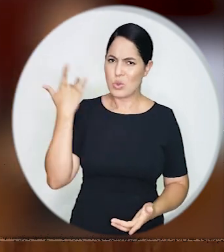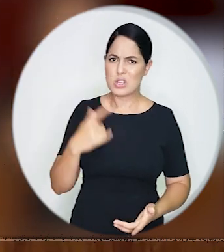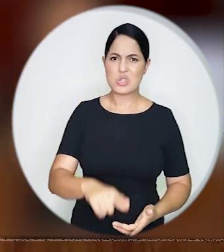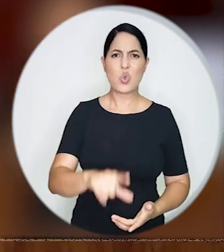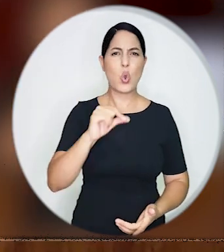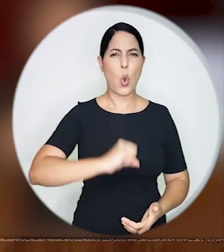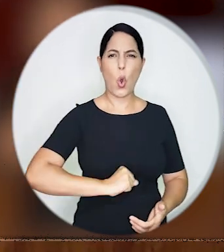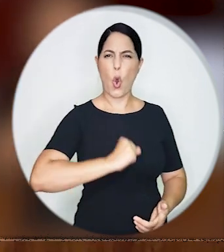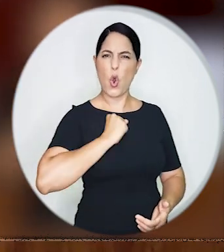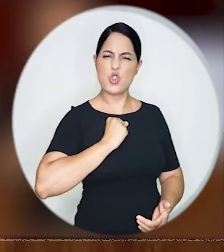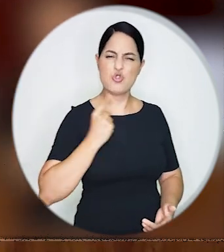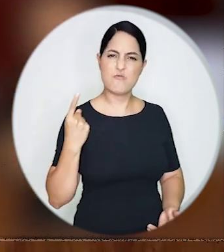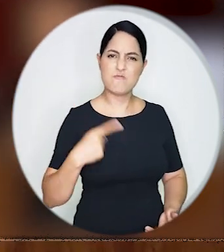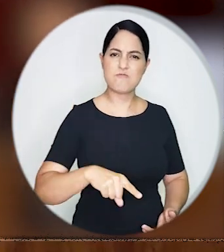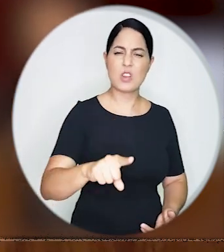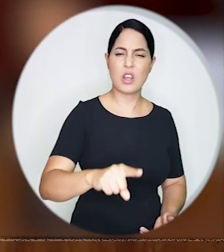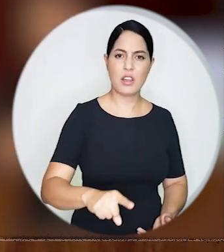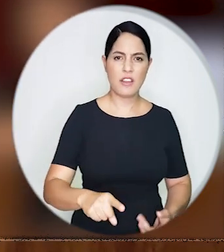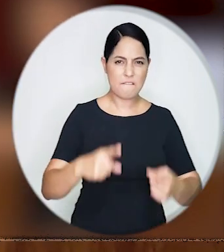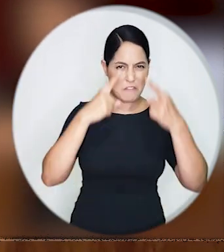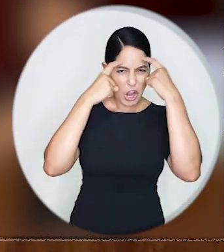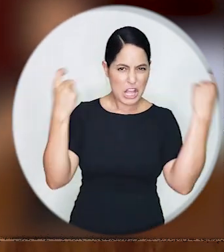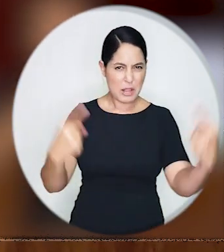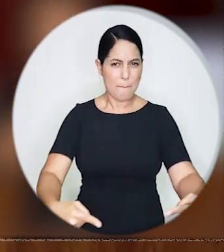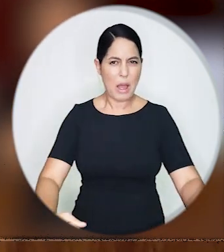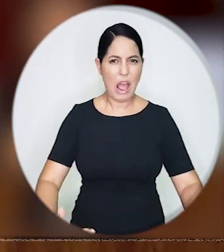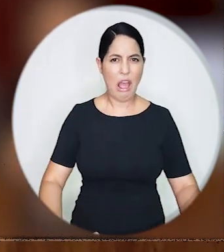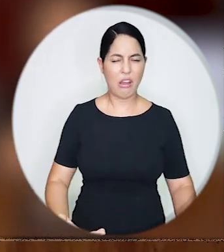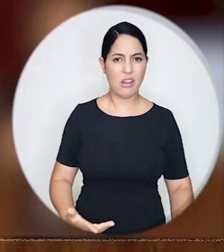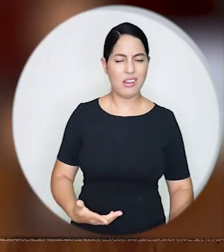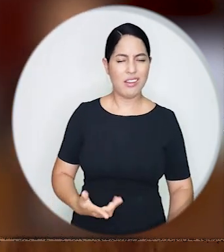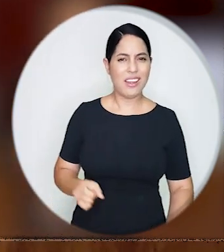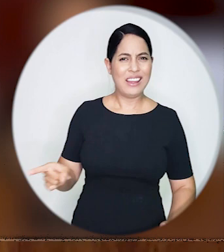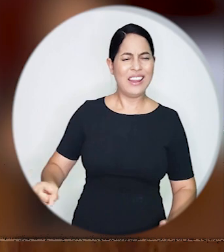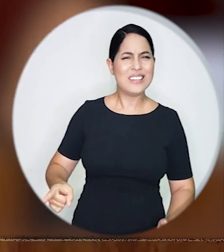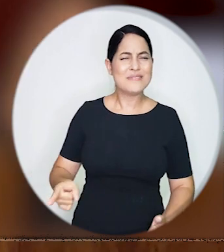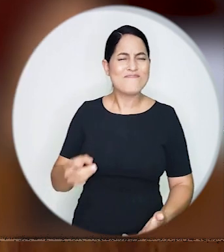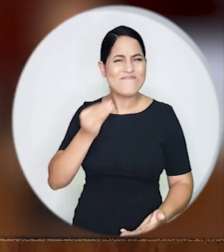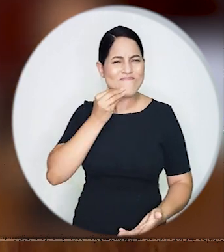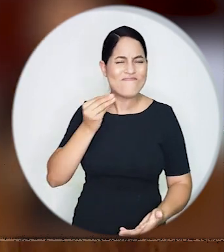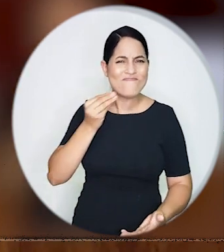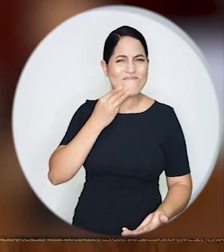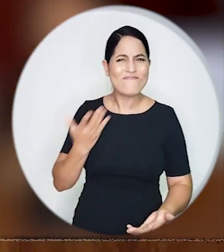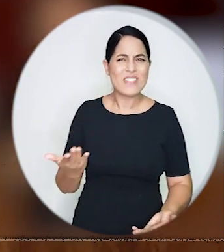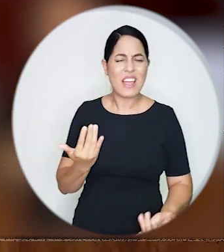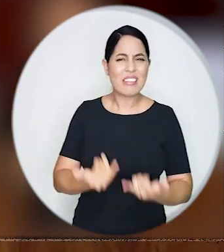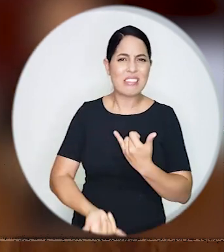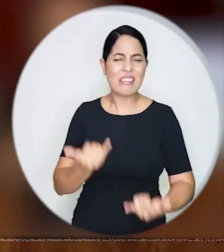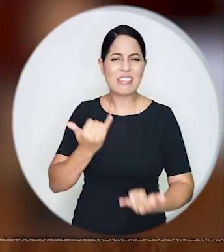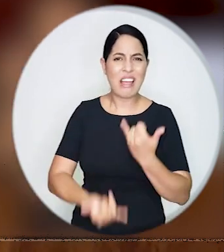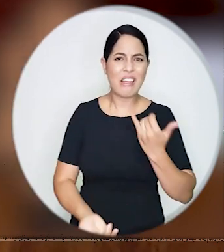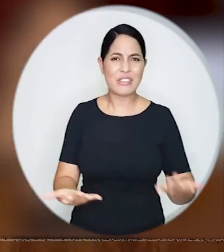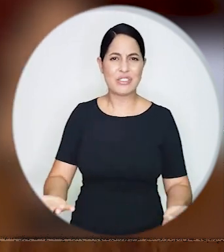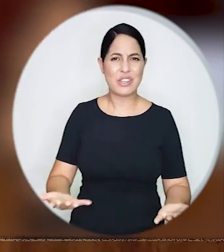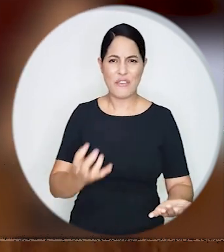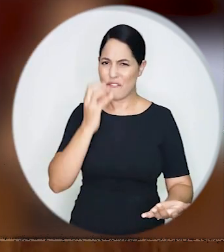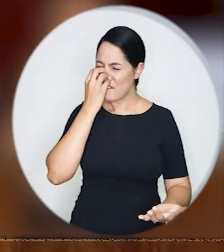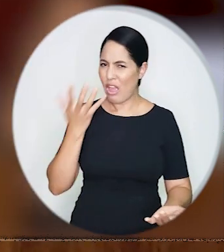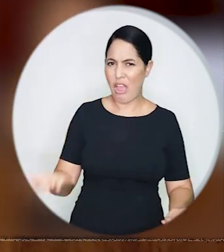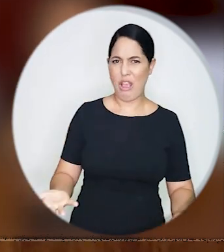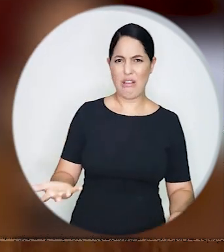democracia, preferiram optar pelo ódio, pela violência, pela tentativa